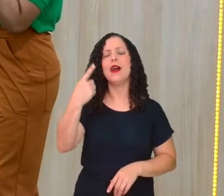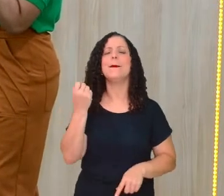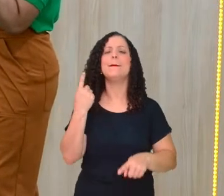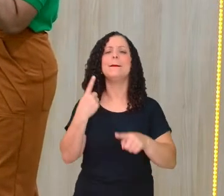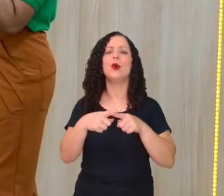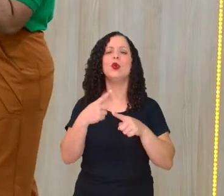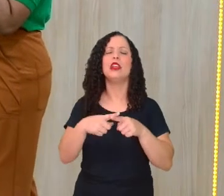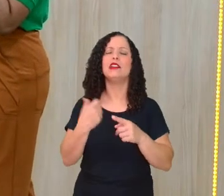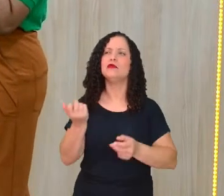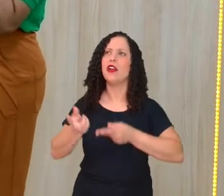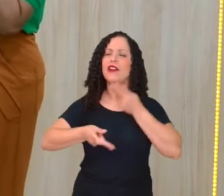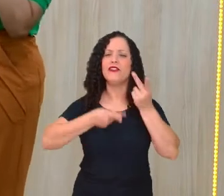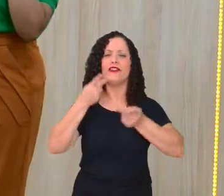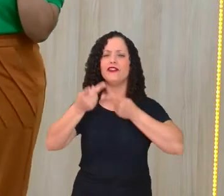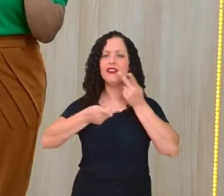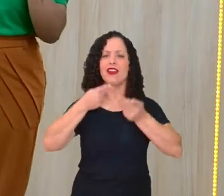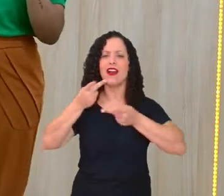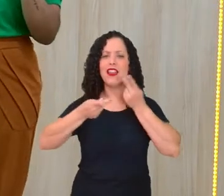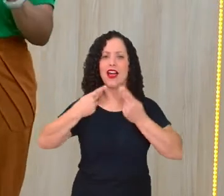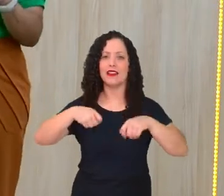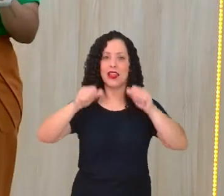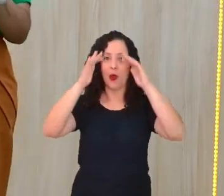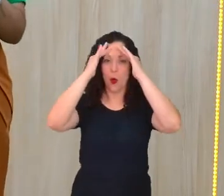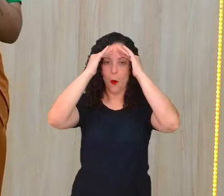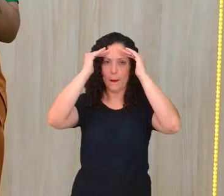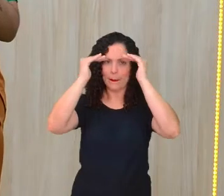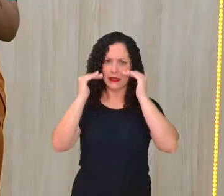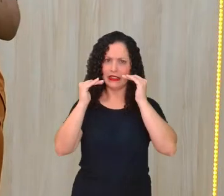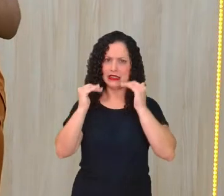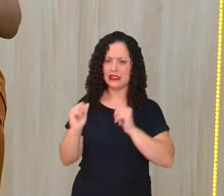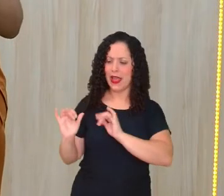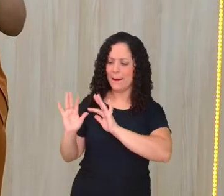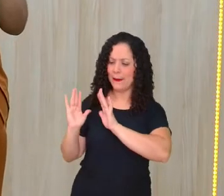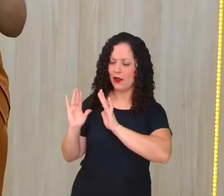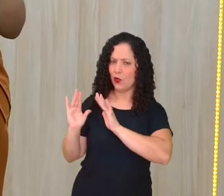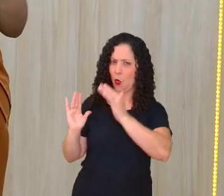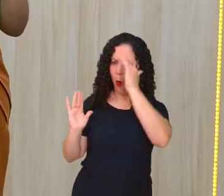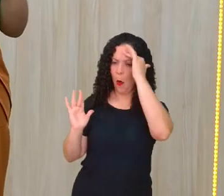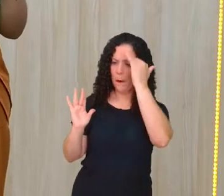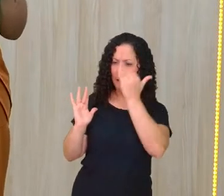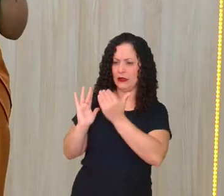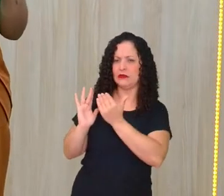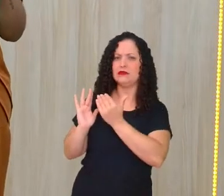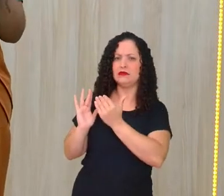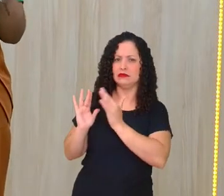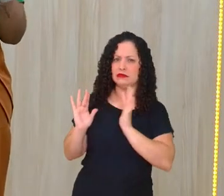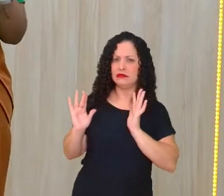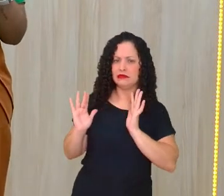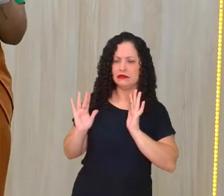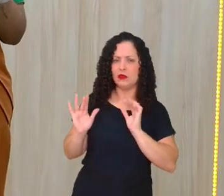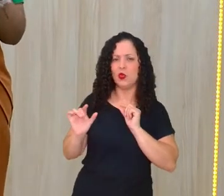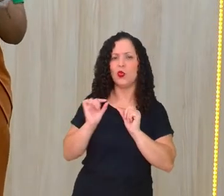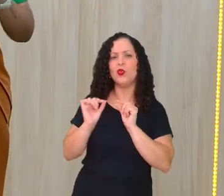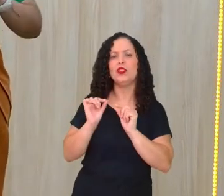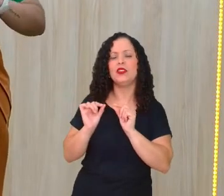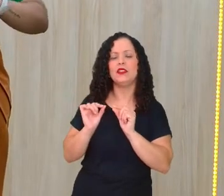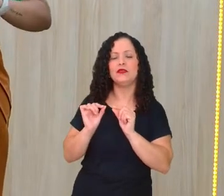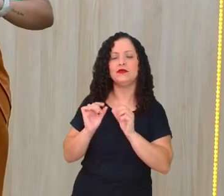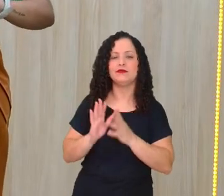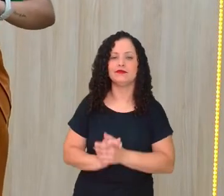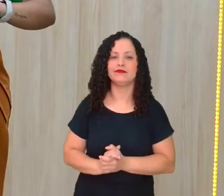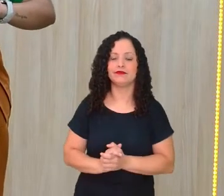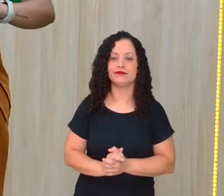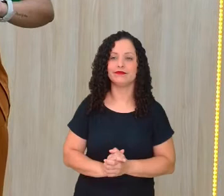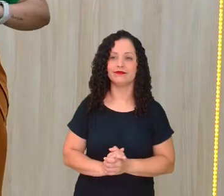pode dizer obedecia às suas mãos, ao invés de obedecia às suas mãos. E aí a gente entra